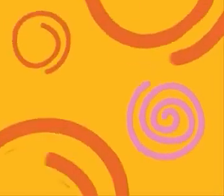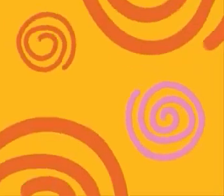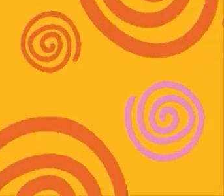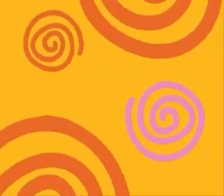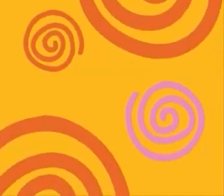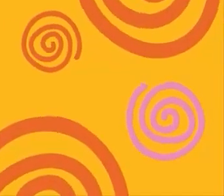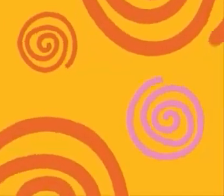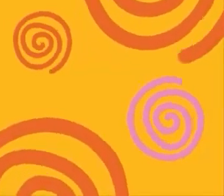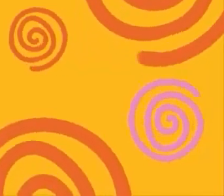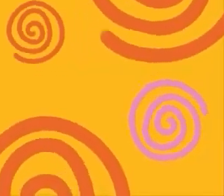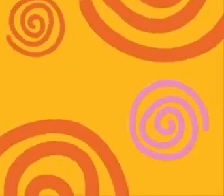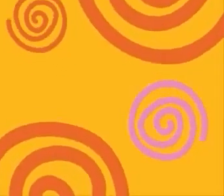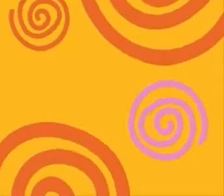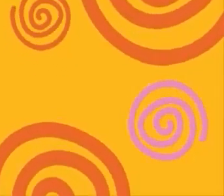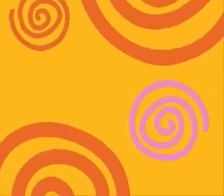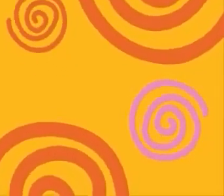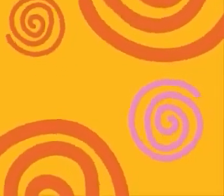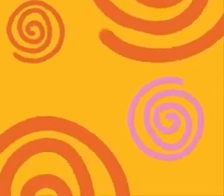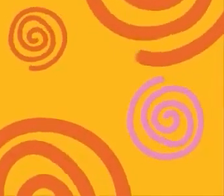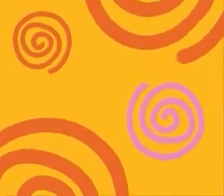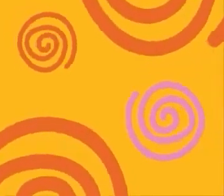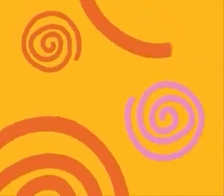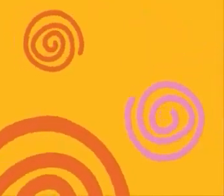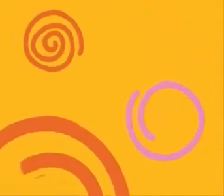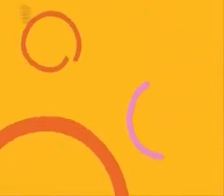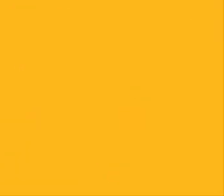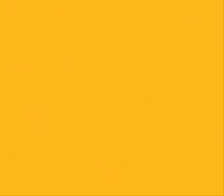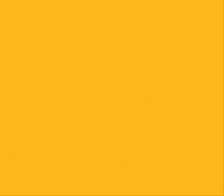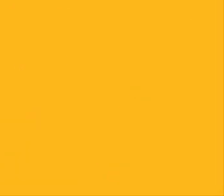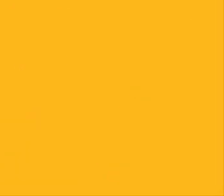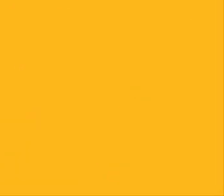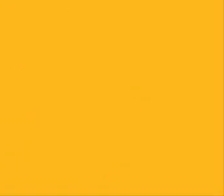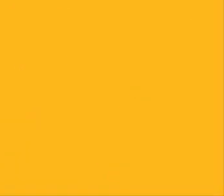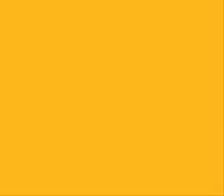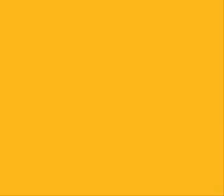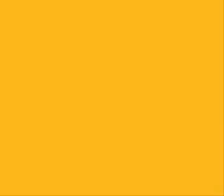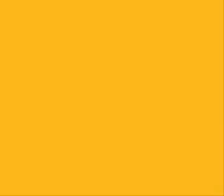Ministério da Cultura e CBMM apresentam a 13ª edição do Fliaraxá.